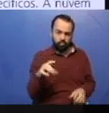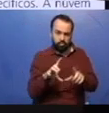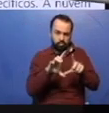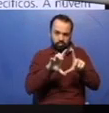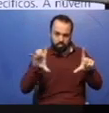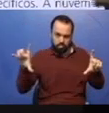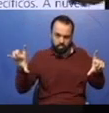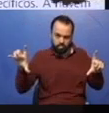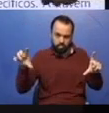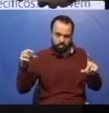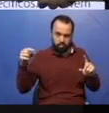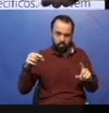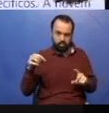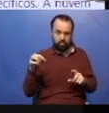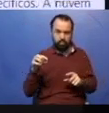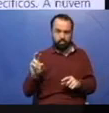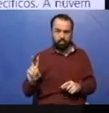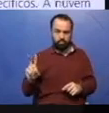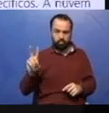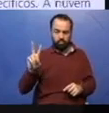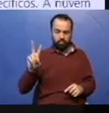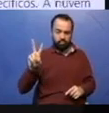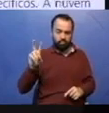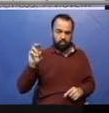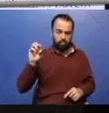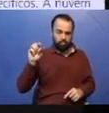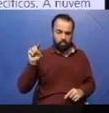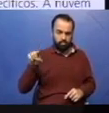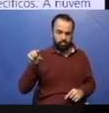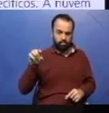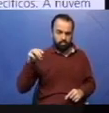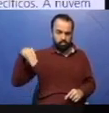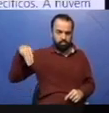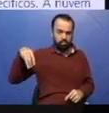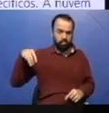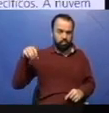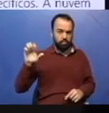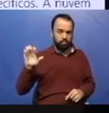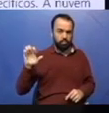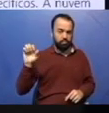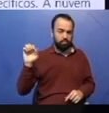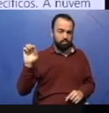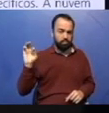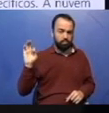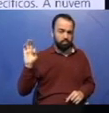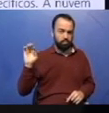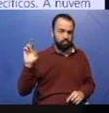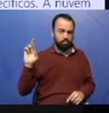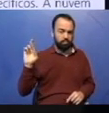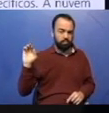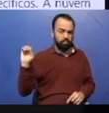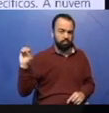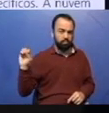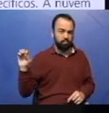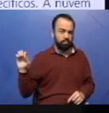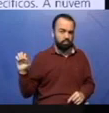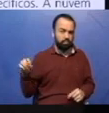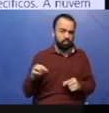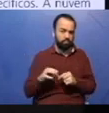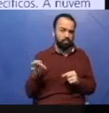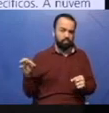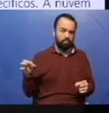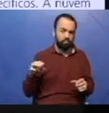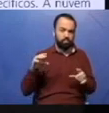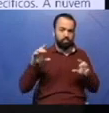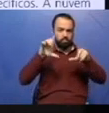2.000 metros de altitude. E as médias, encontradas entre as altas e as